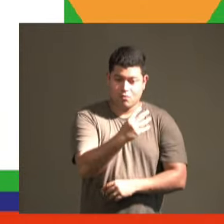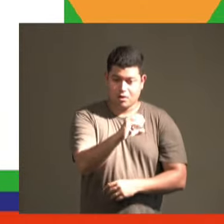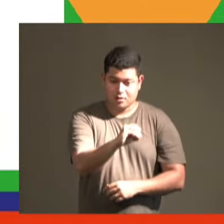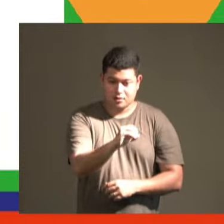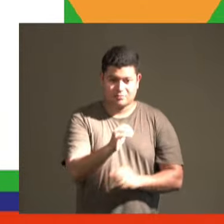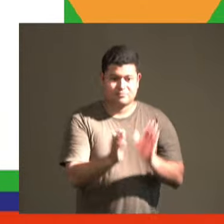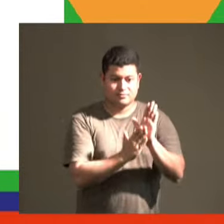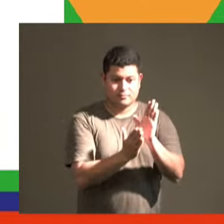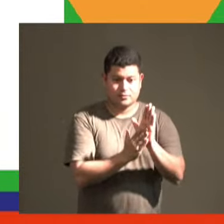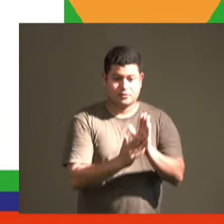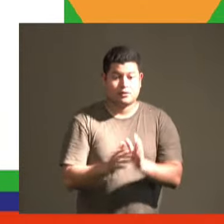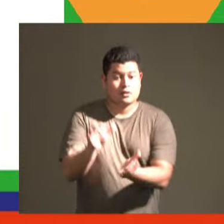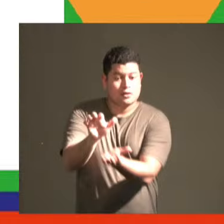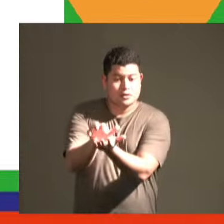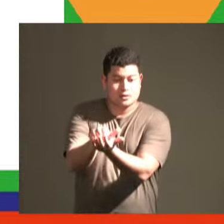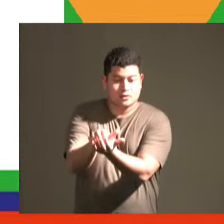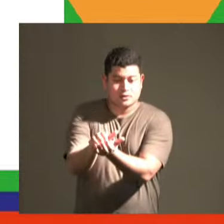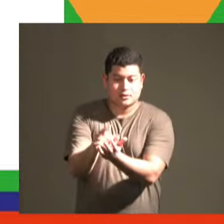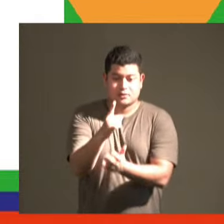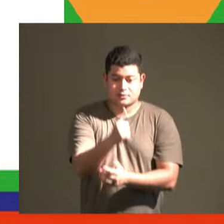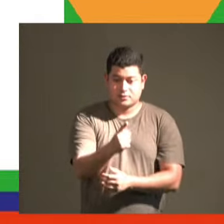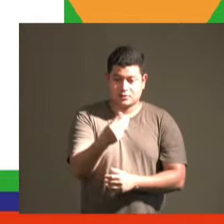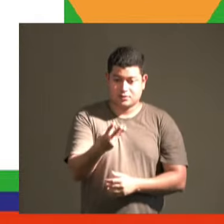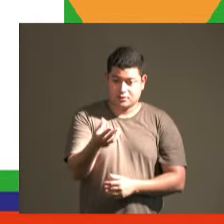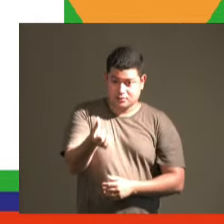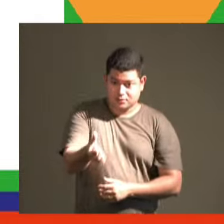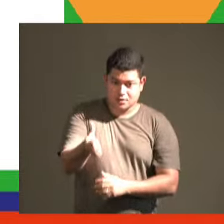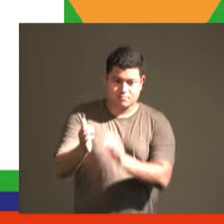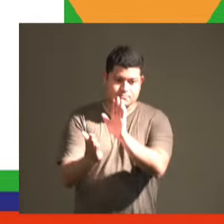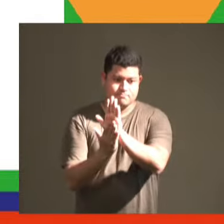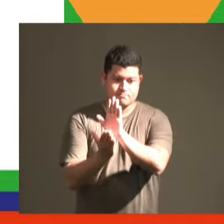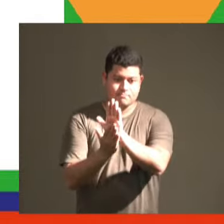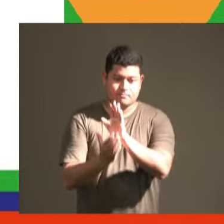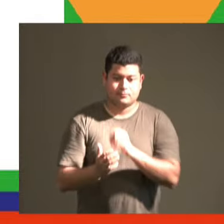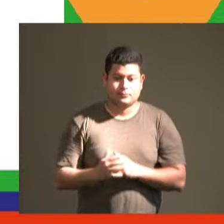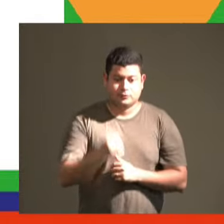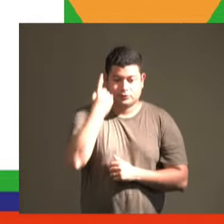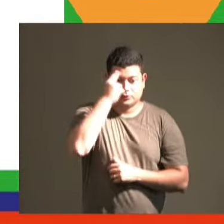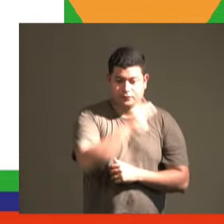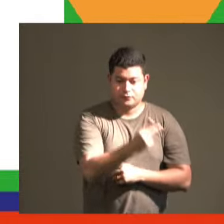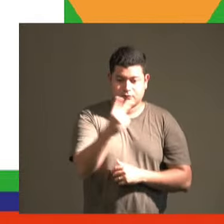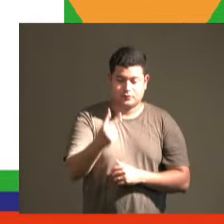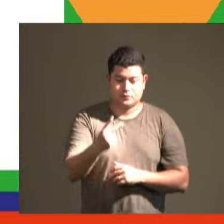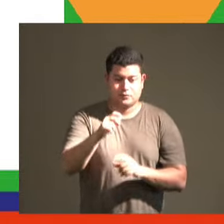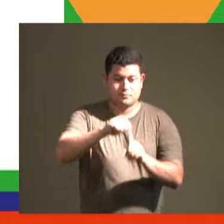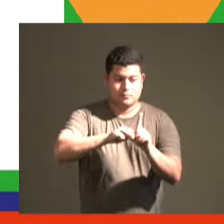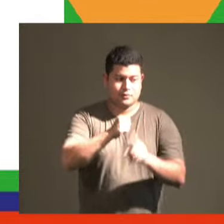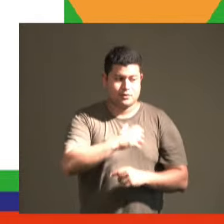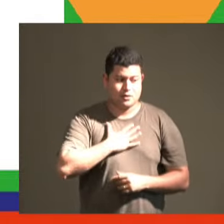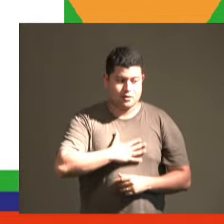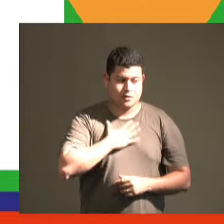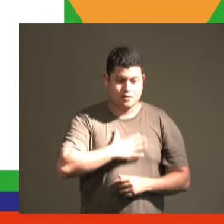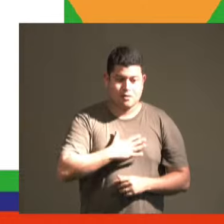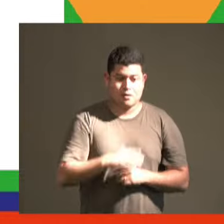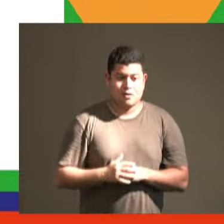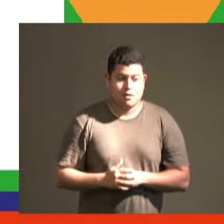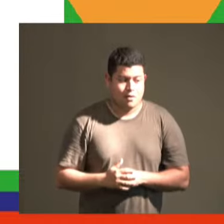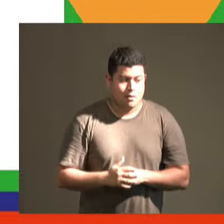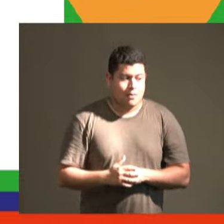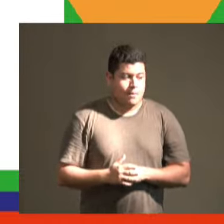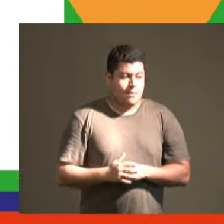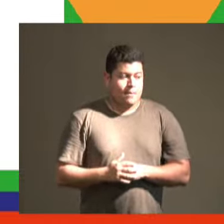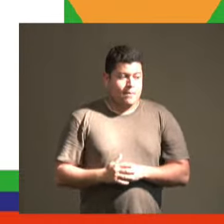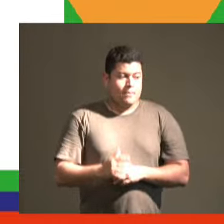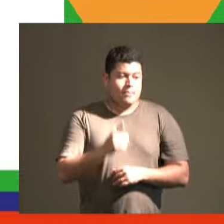no Recife, teve 136 propostas. No dia 22 de agosto, já foi em Maceió, Alagoas,